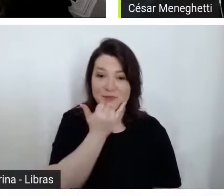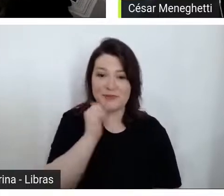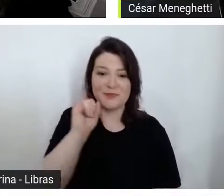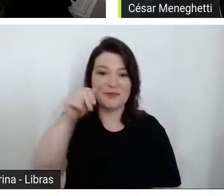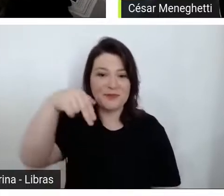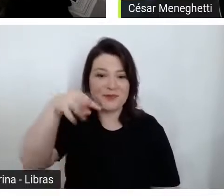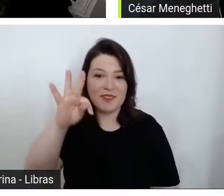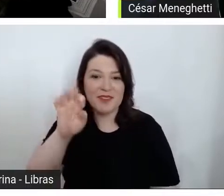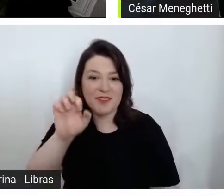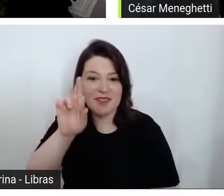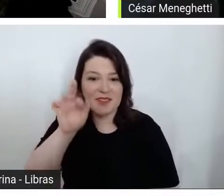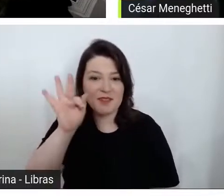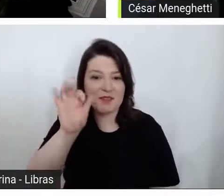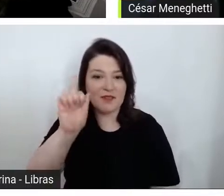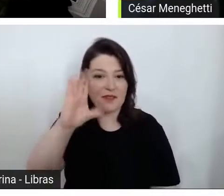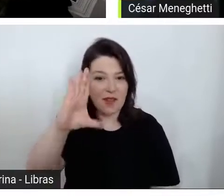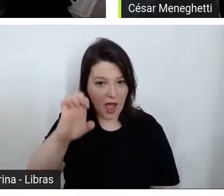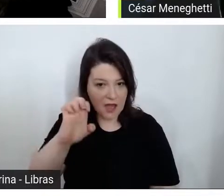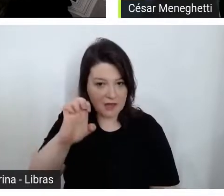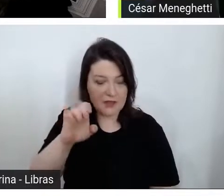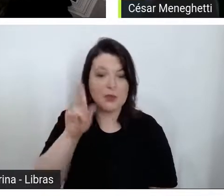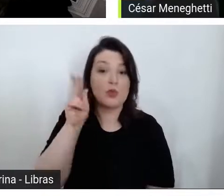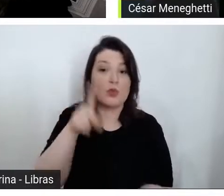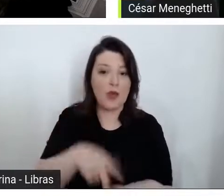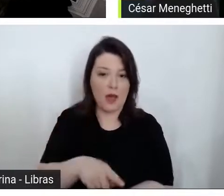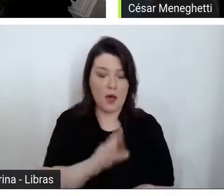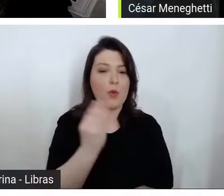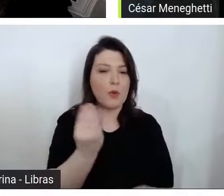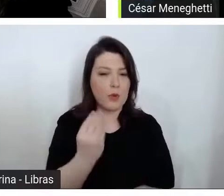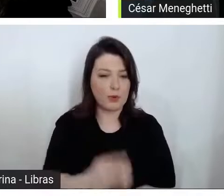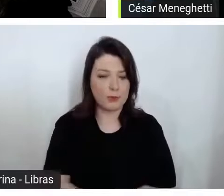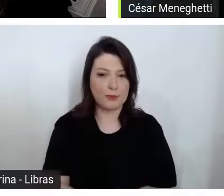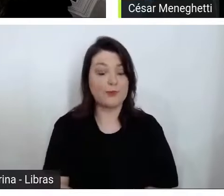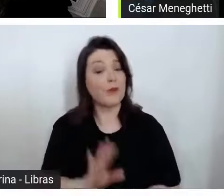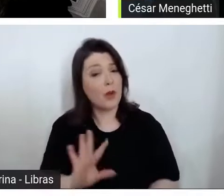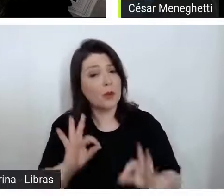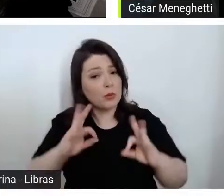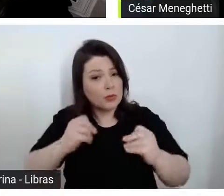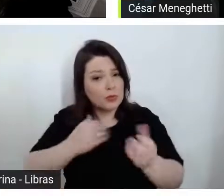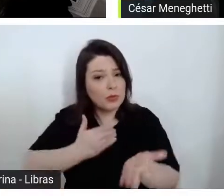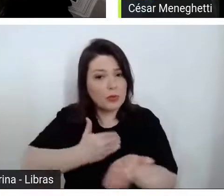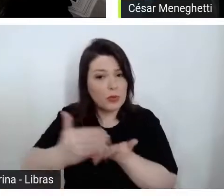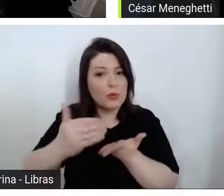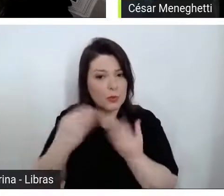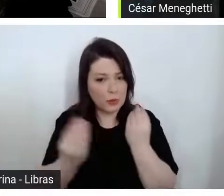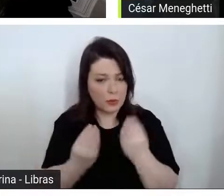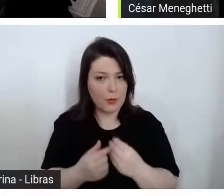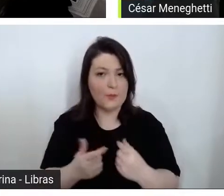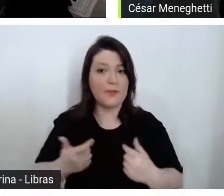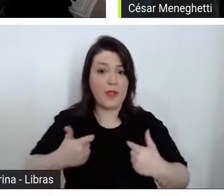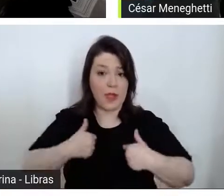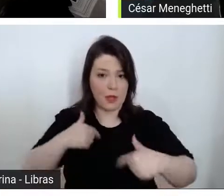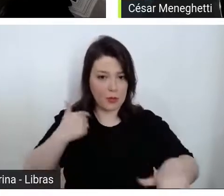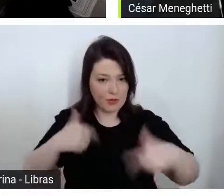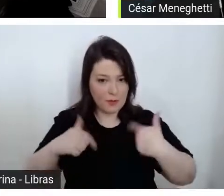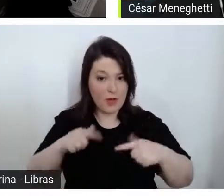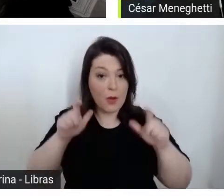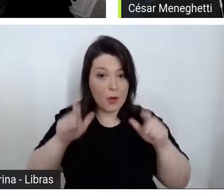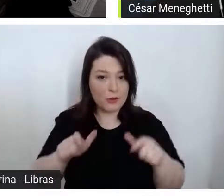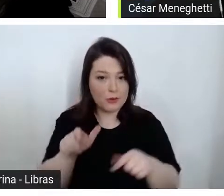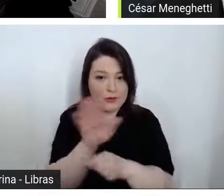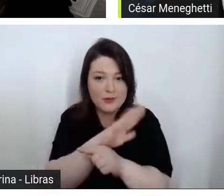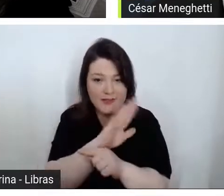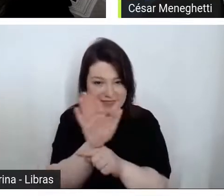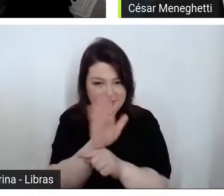Tudo começou assim... bom, eu trabalhava no cinema, né,